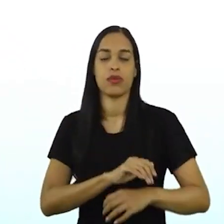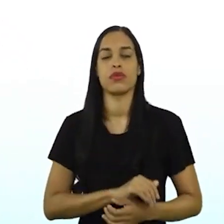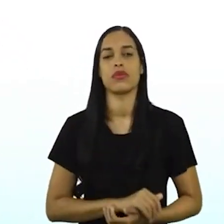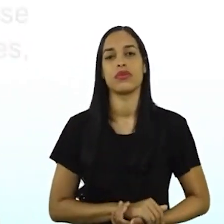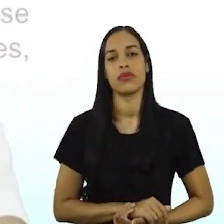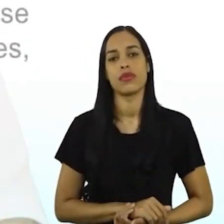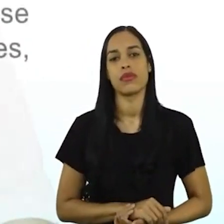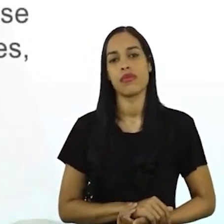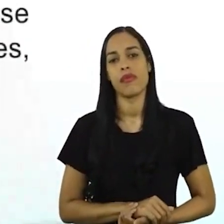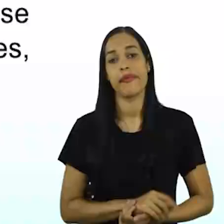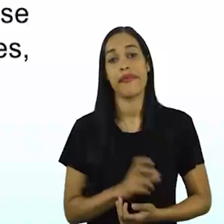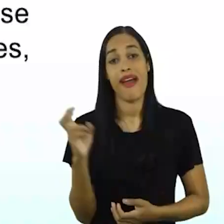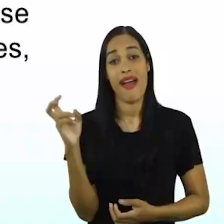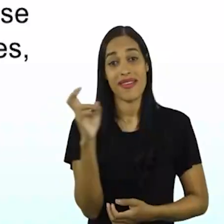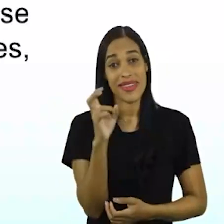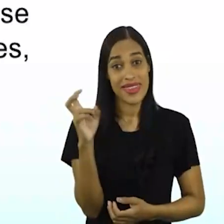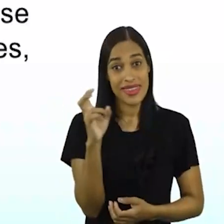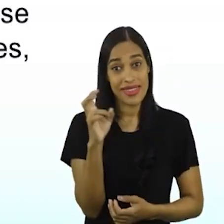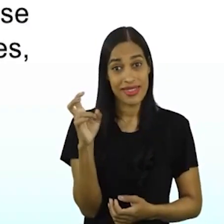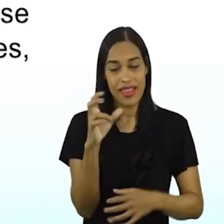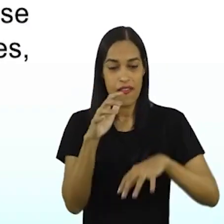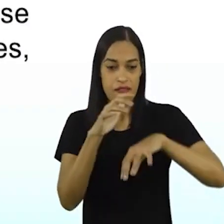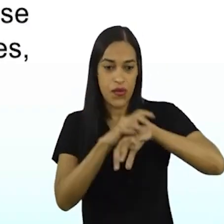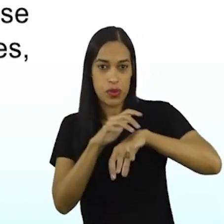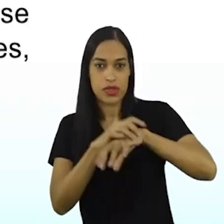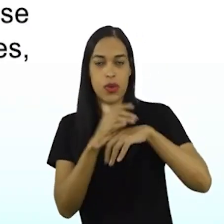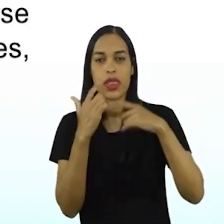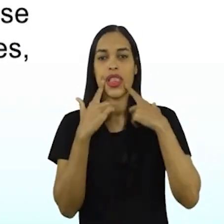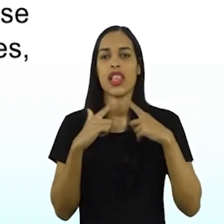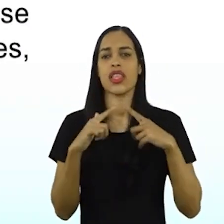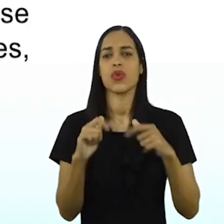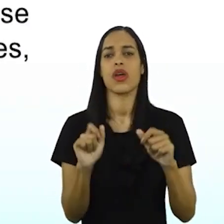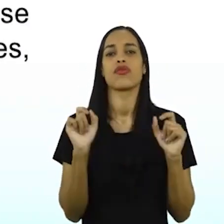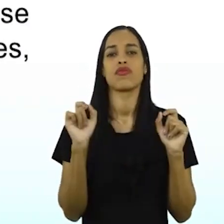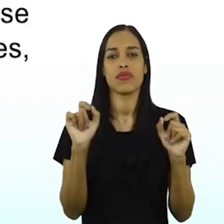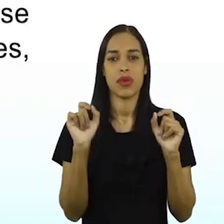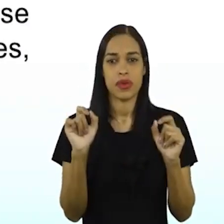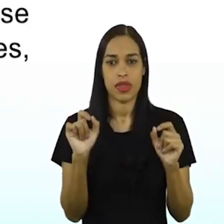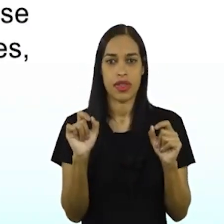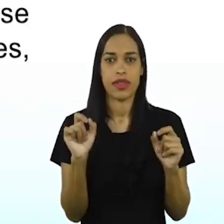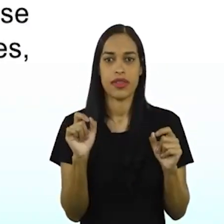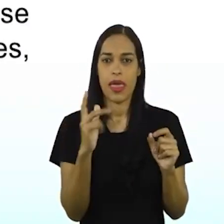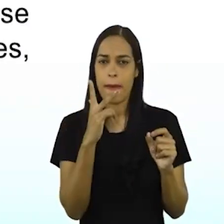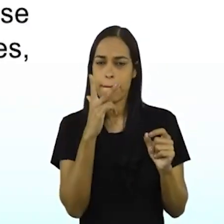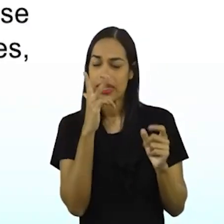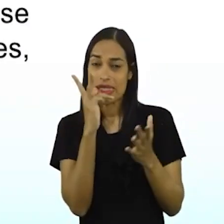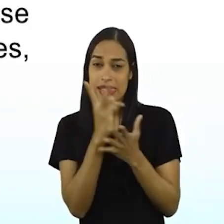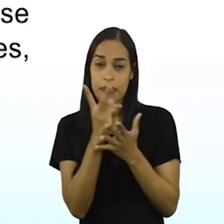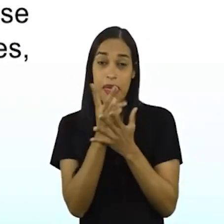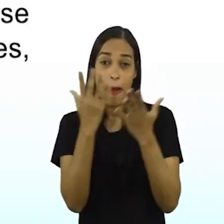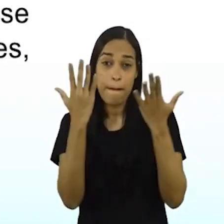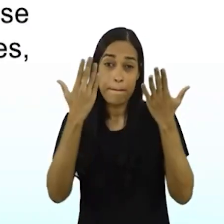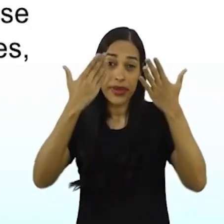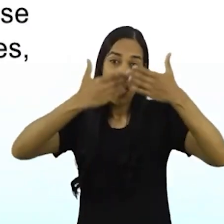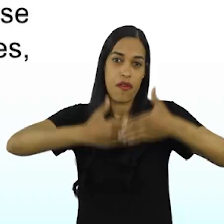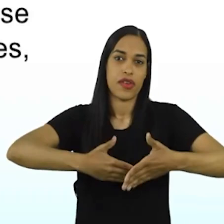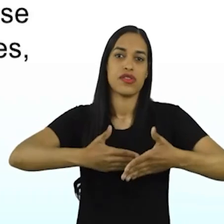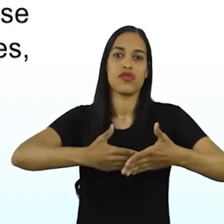função aí, ó, a quinta função da linguagem, ela aparece muito nas